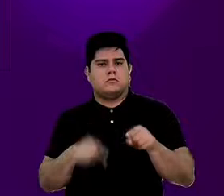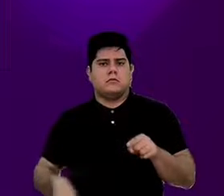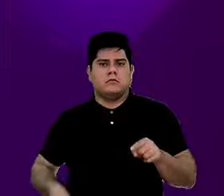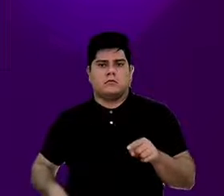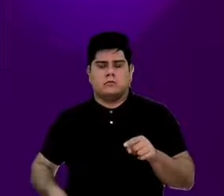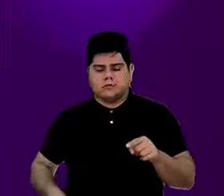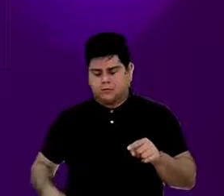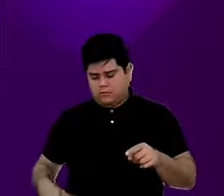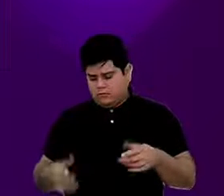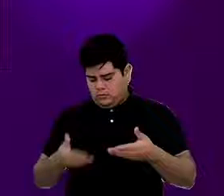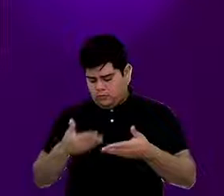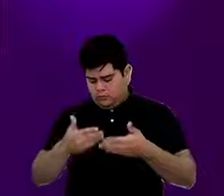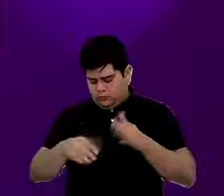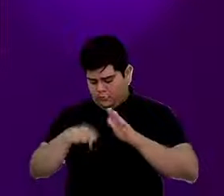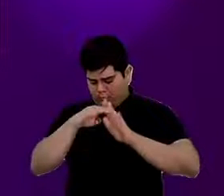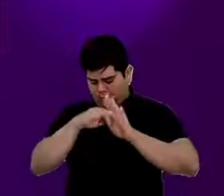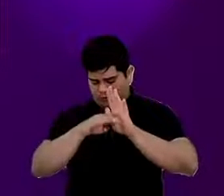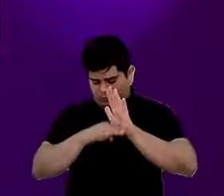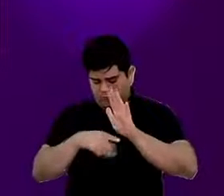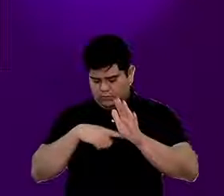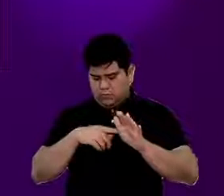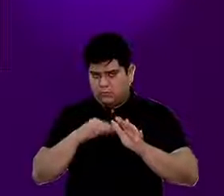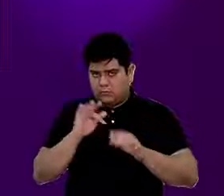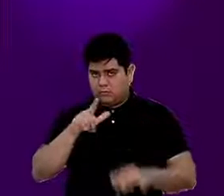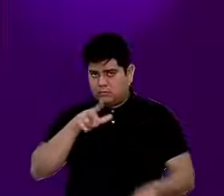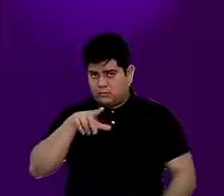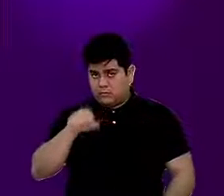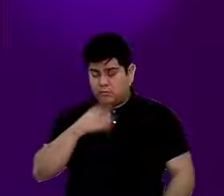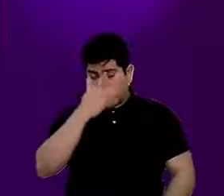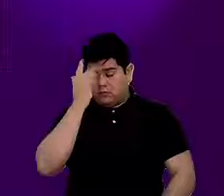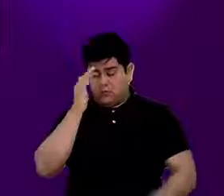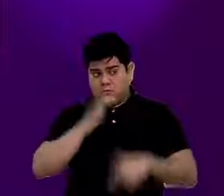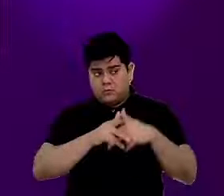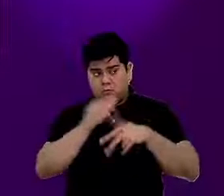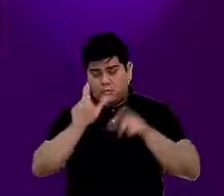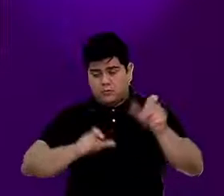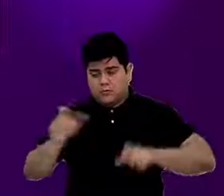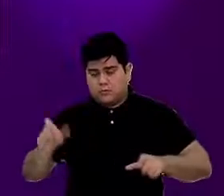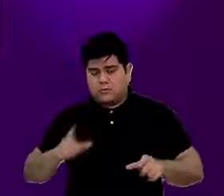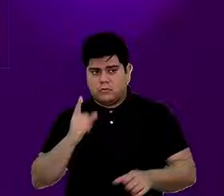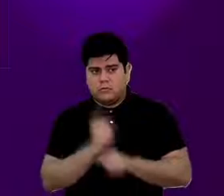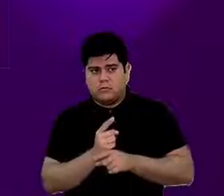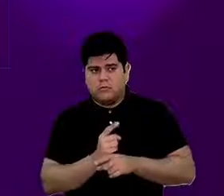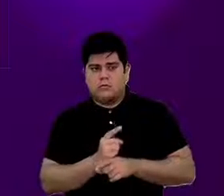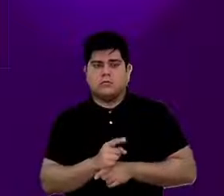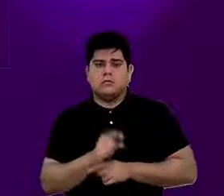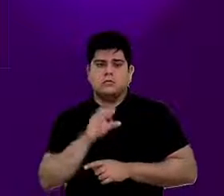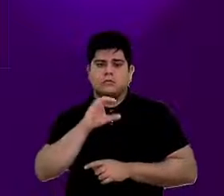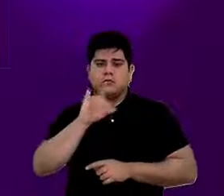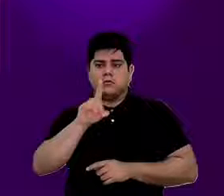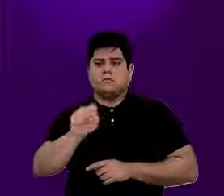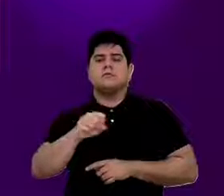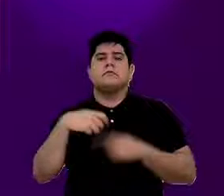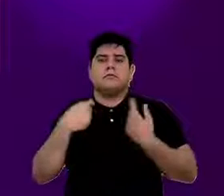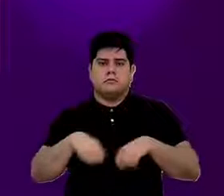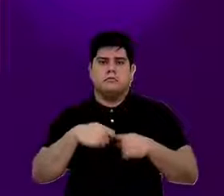Nós fazemos o protocolo e o fluxo desses pacientes com a identificação de CIDs, porque precisa